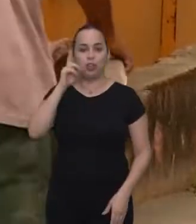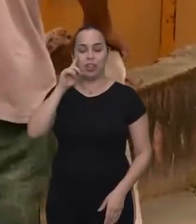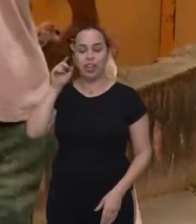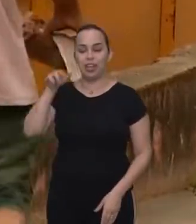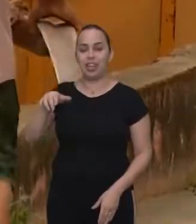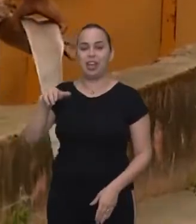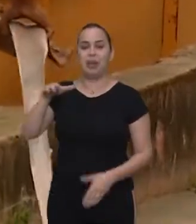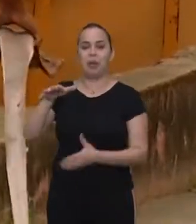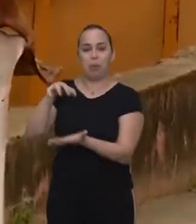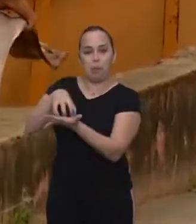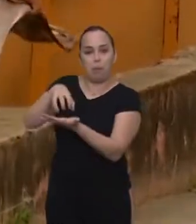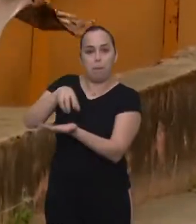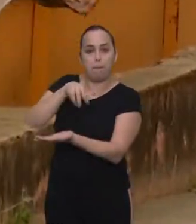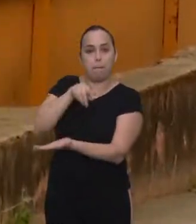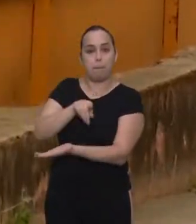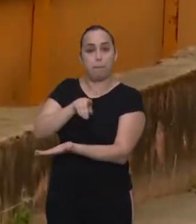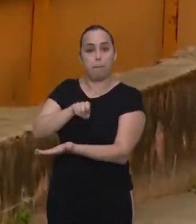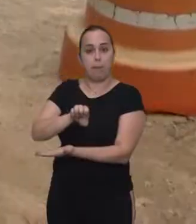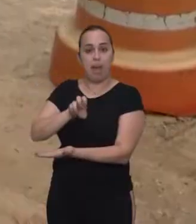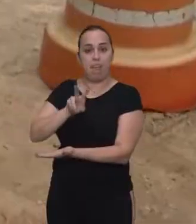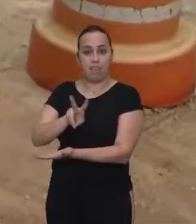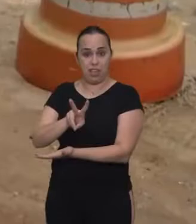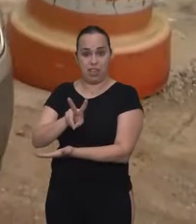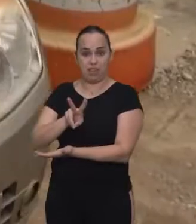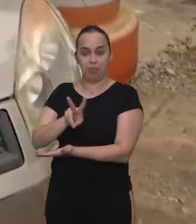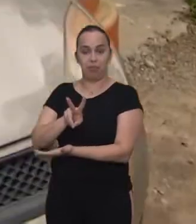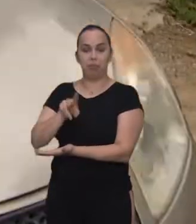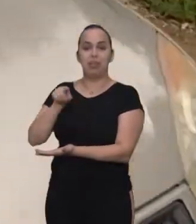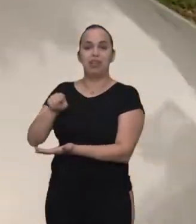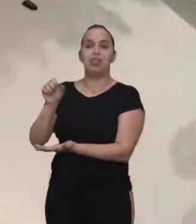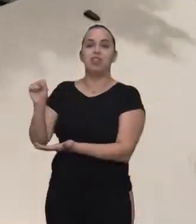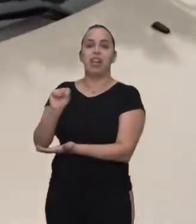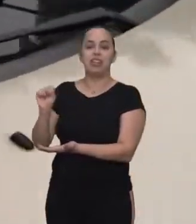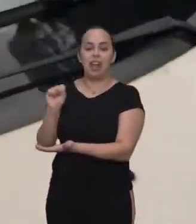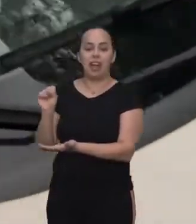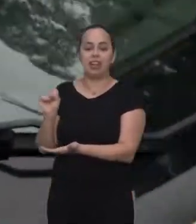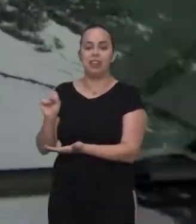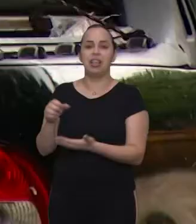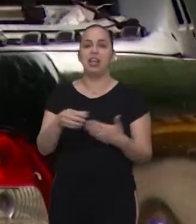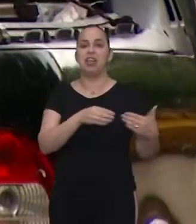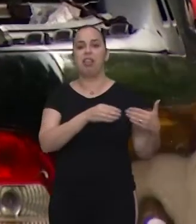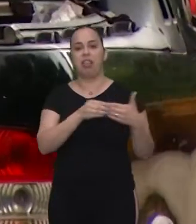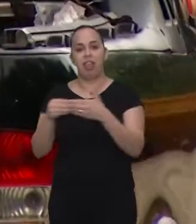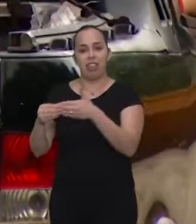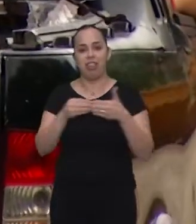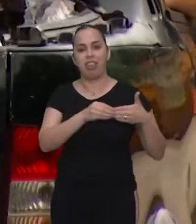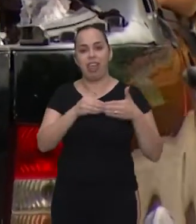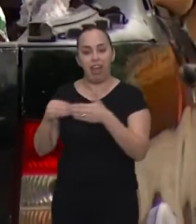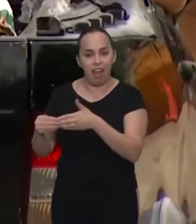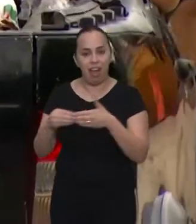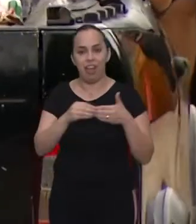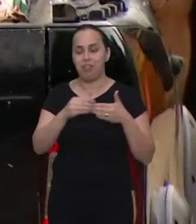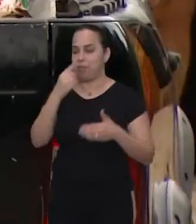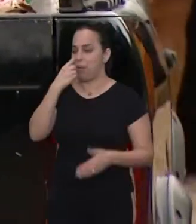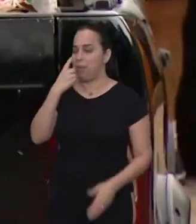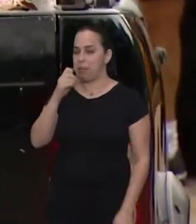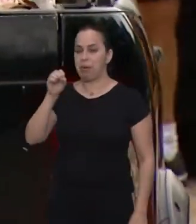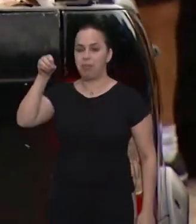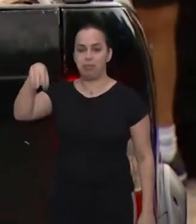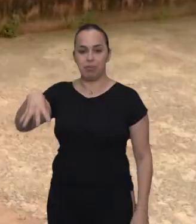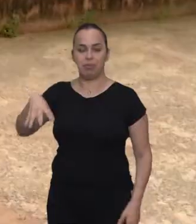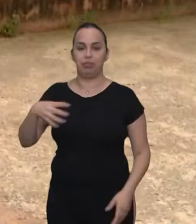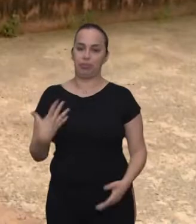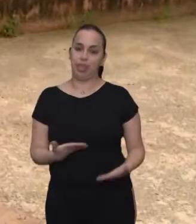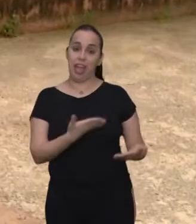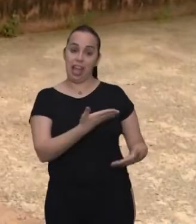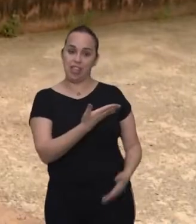quase todo o dia e o movimento nupev do satélite é assim um entra-e-sai de carros para descartar Entulhos móveis quebrados e outros tipos